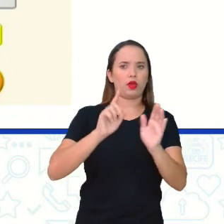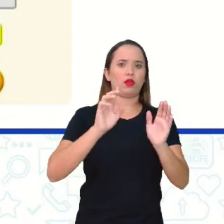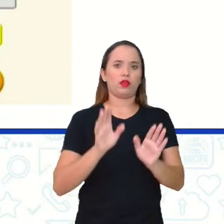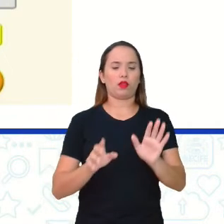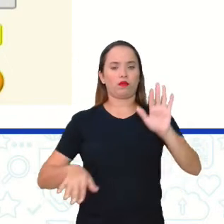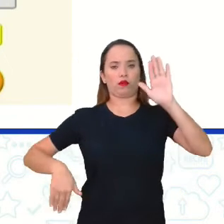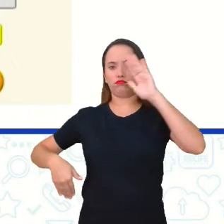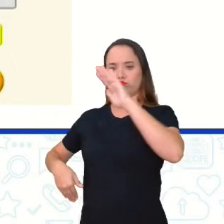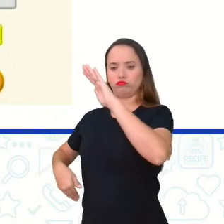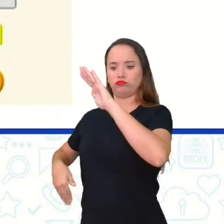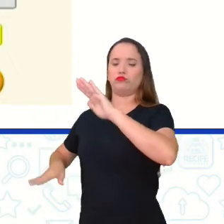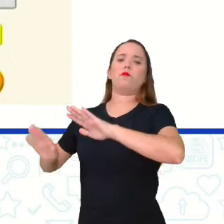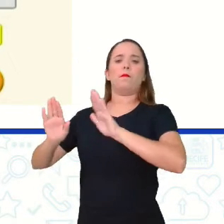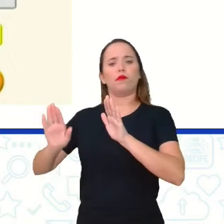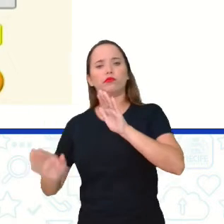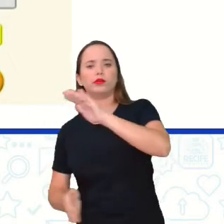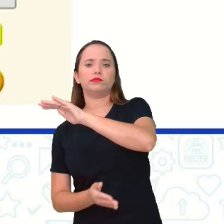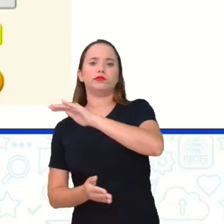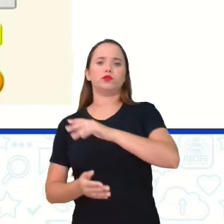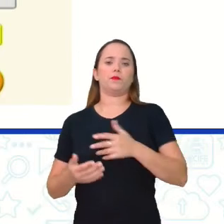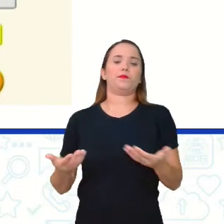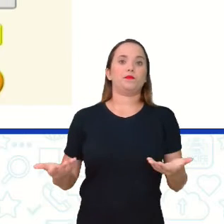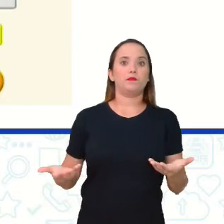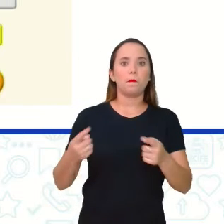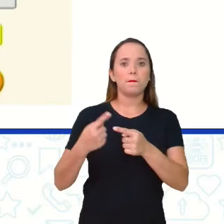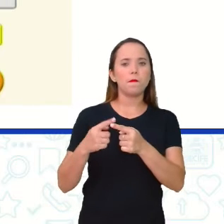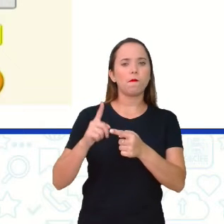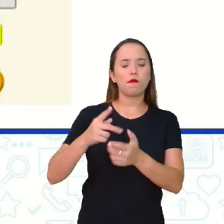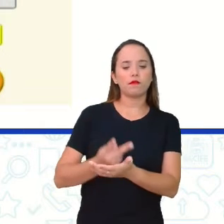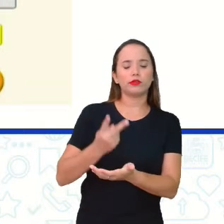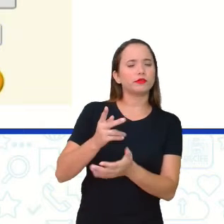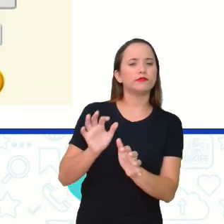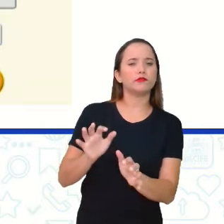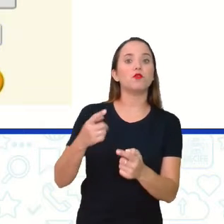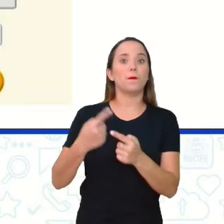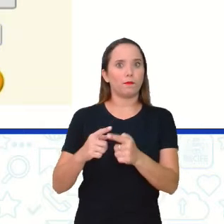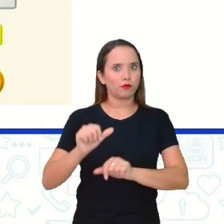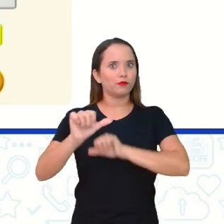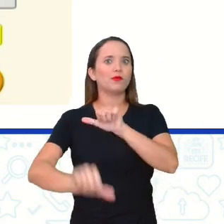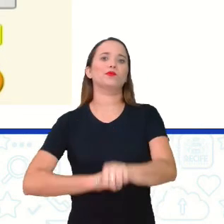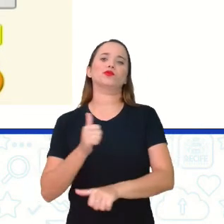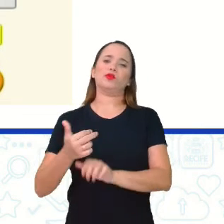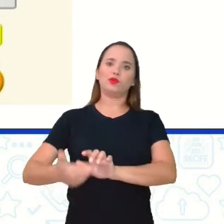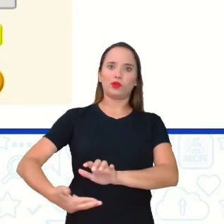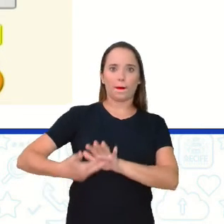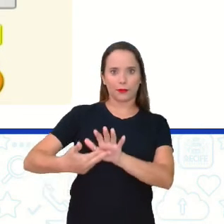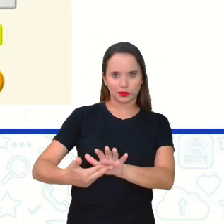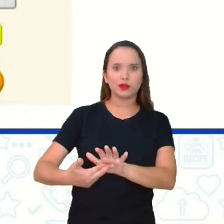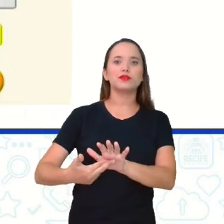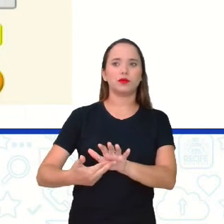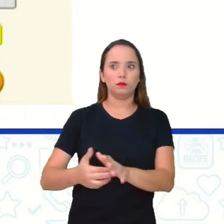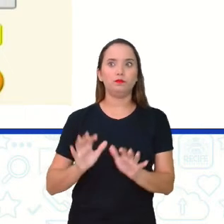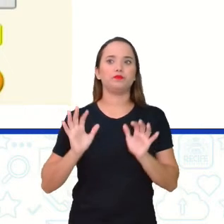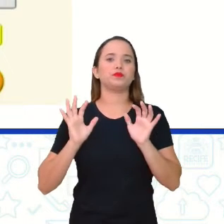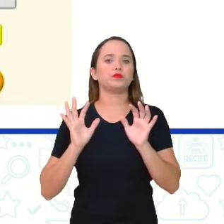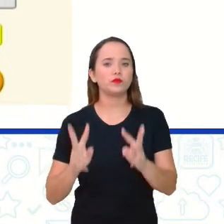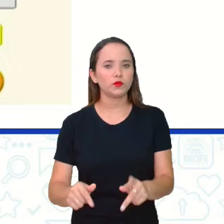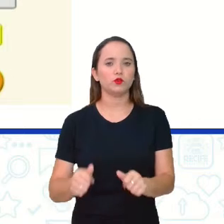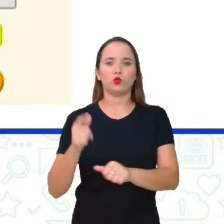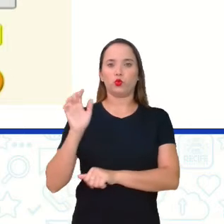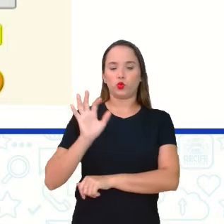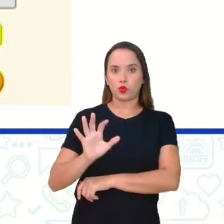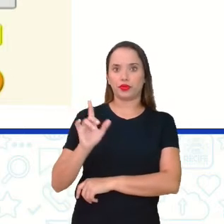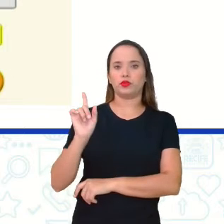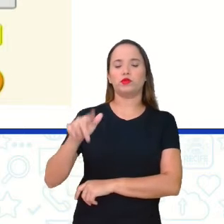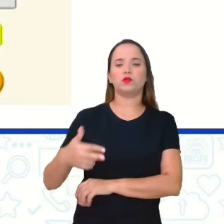foi modificado com relação à sua representação. Então, tudo isso representa uma função, tá